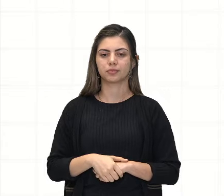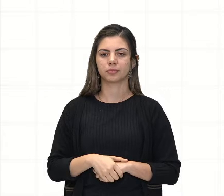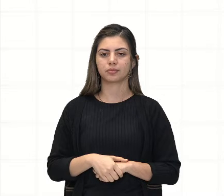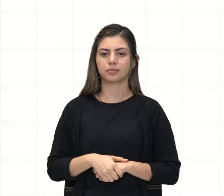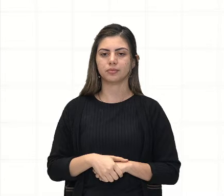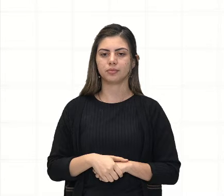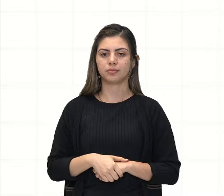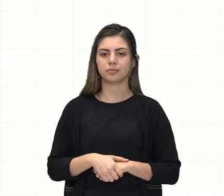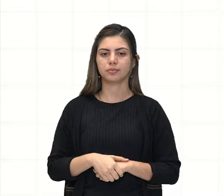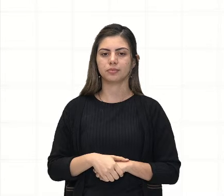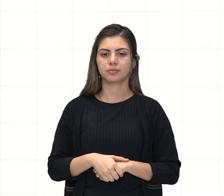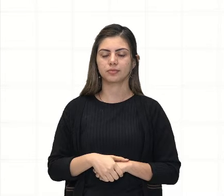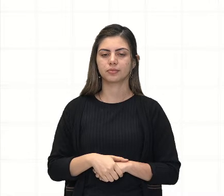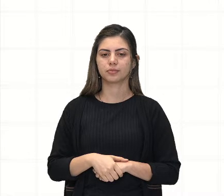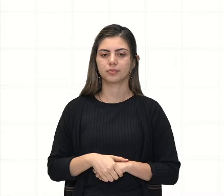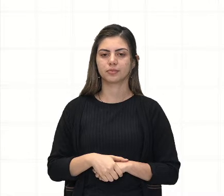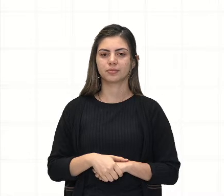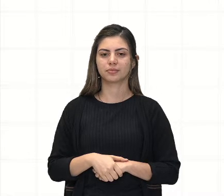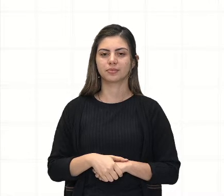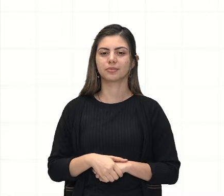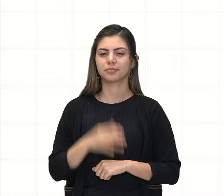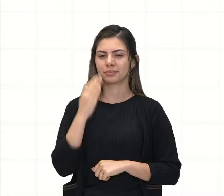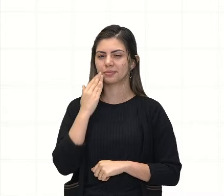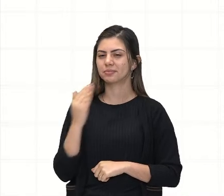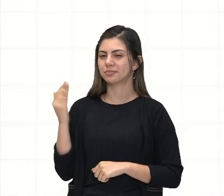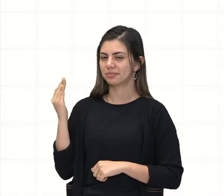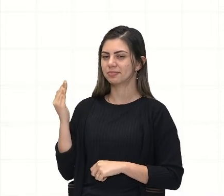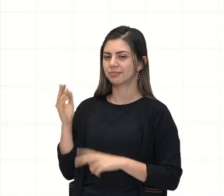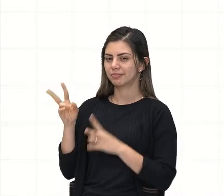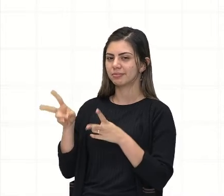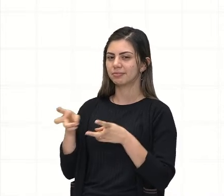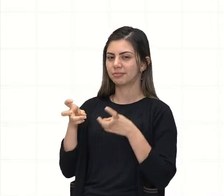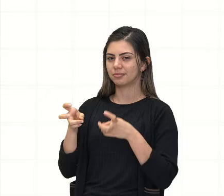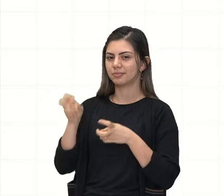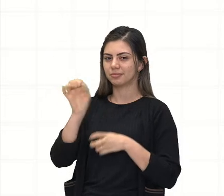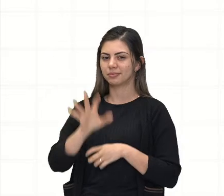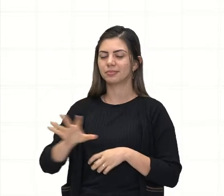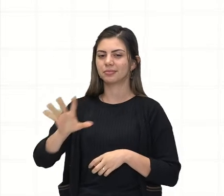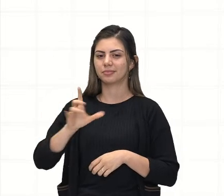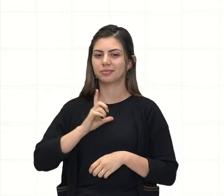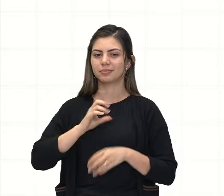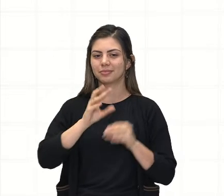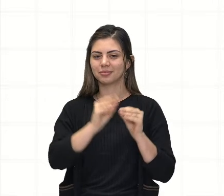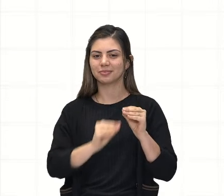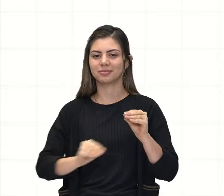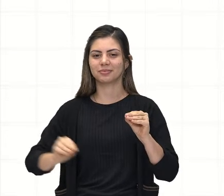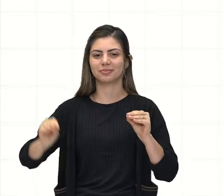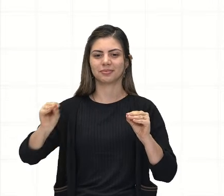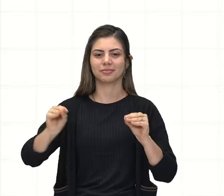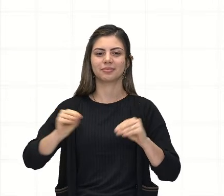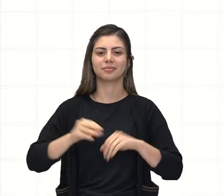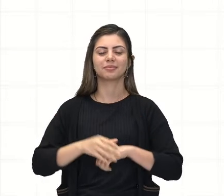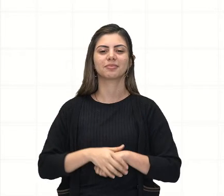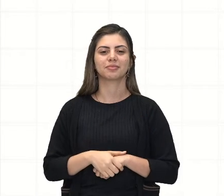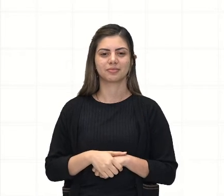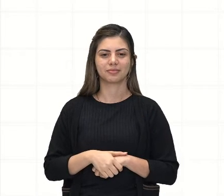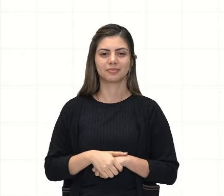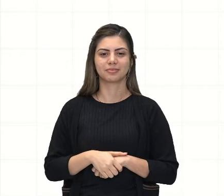Então, H'. Olha, até rimou, né? Ah, deu até um nome, né? H'.